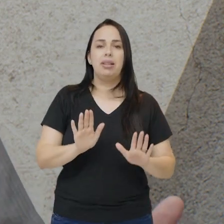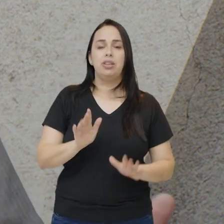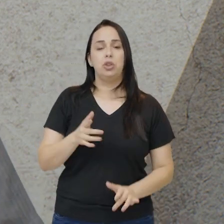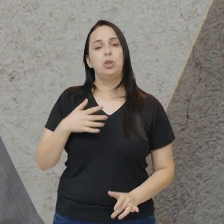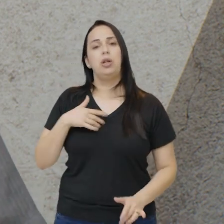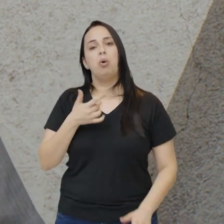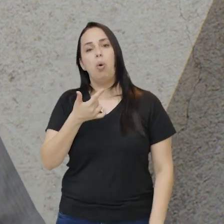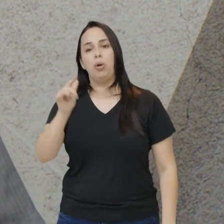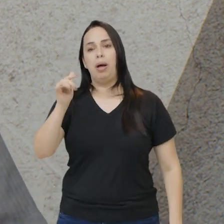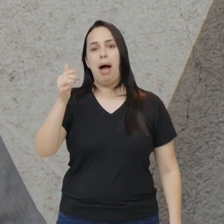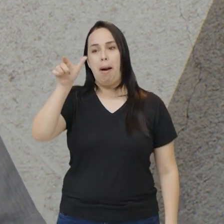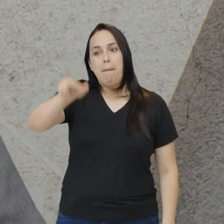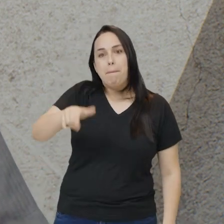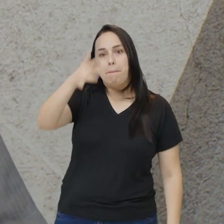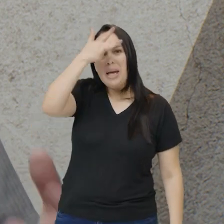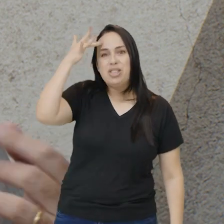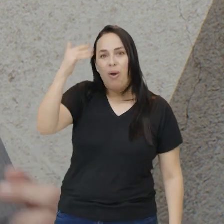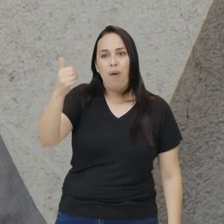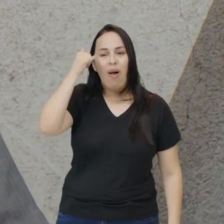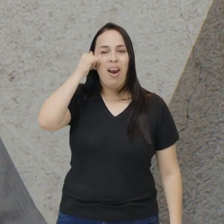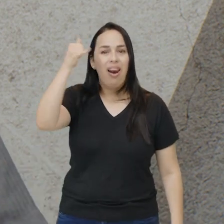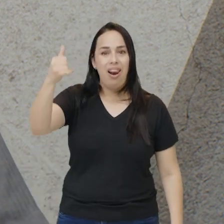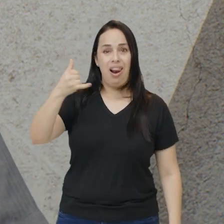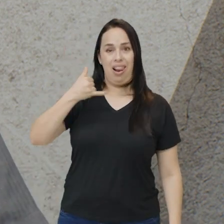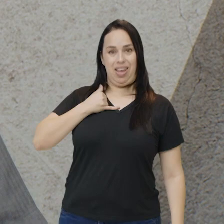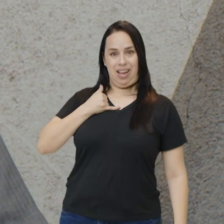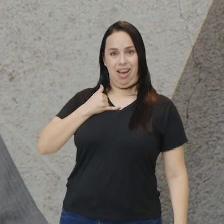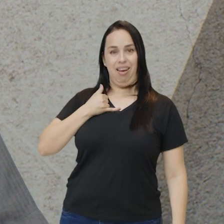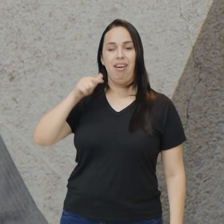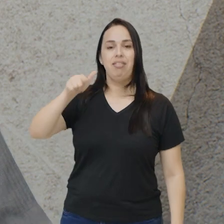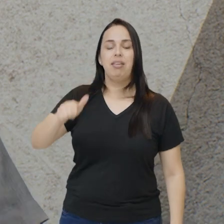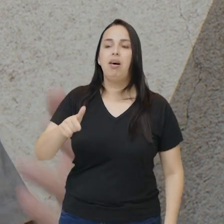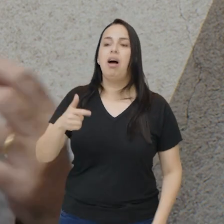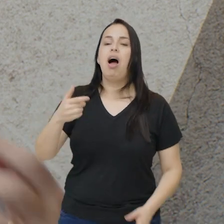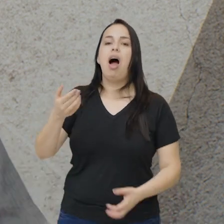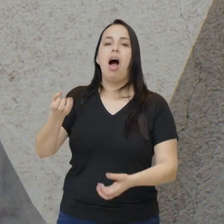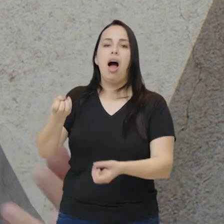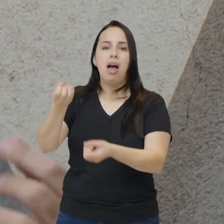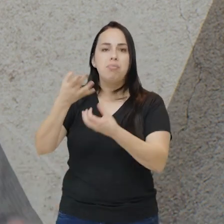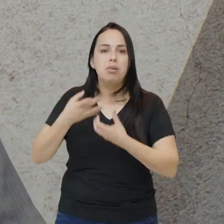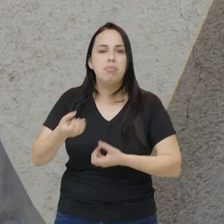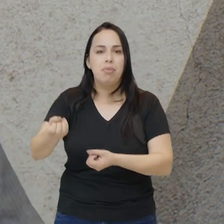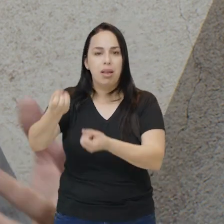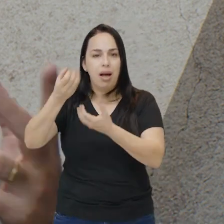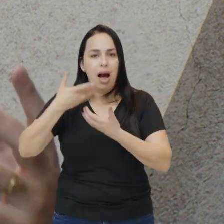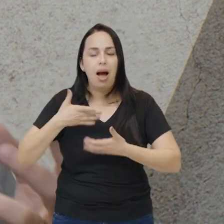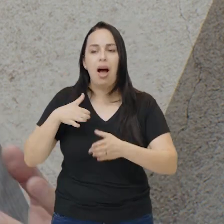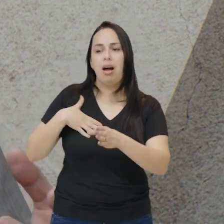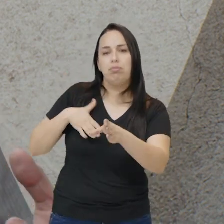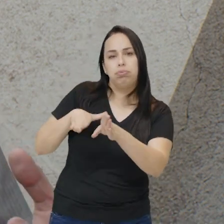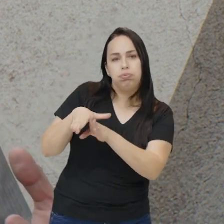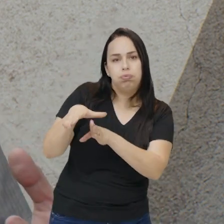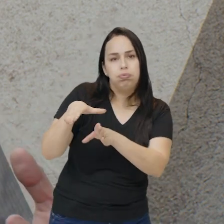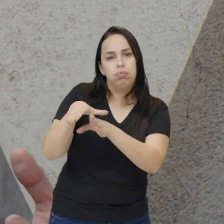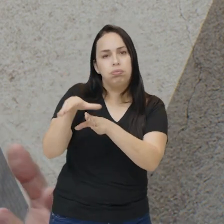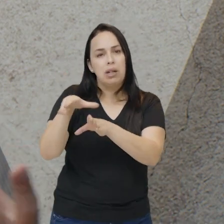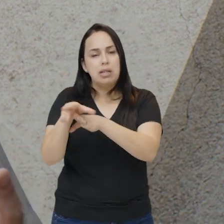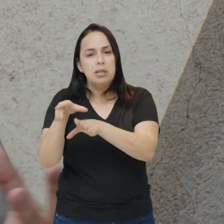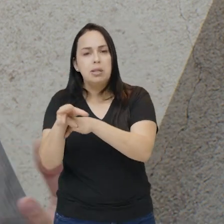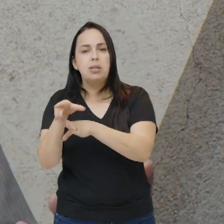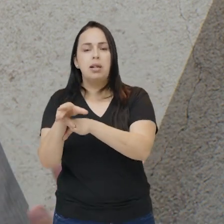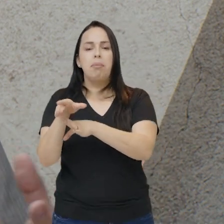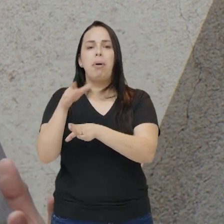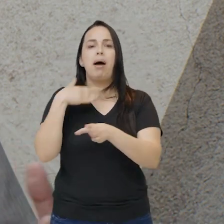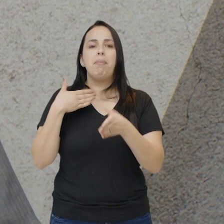tornar o melhor momento. Já o atendimento receptivo, né, o profissional tem que ouvir a necessidade de tentar